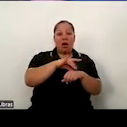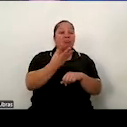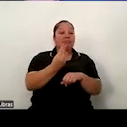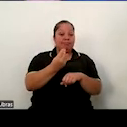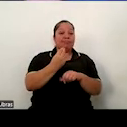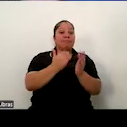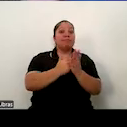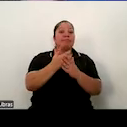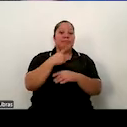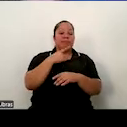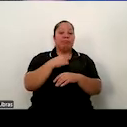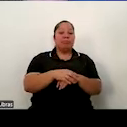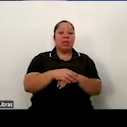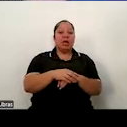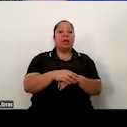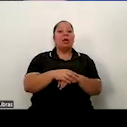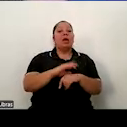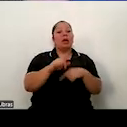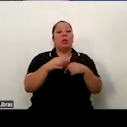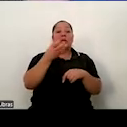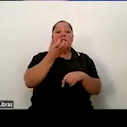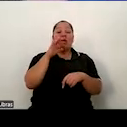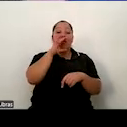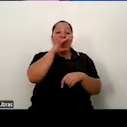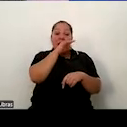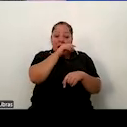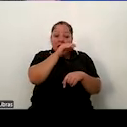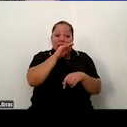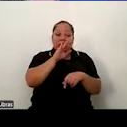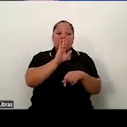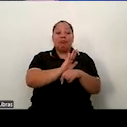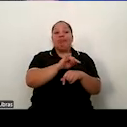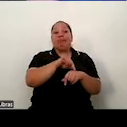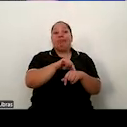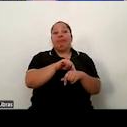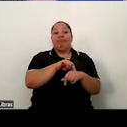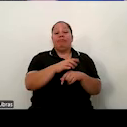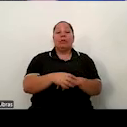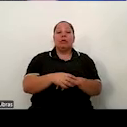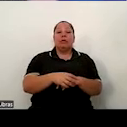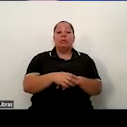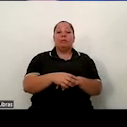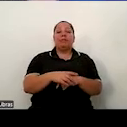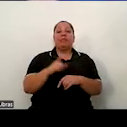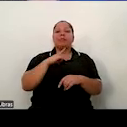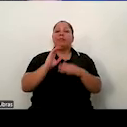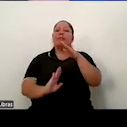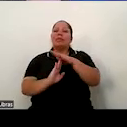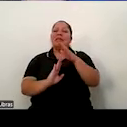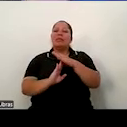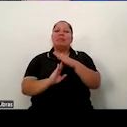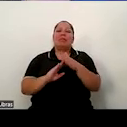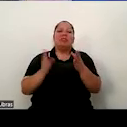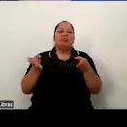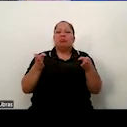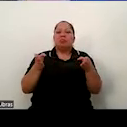consumo seguro de carne vermelha, tá? O limite que se coloca é em torno de 3 porções por semana, que